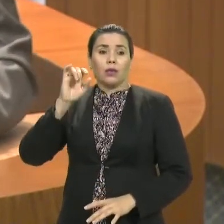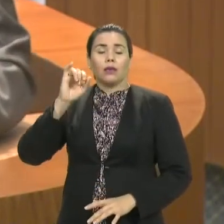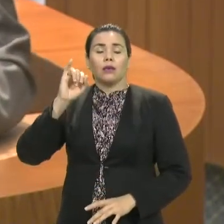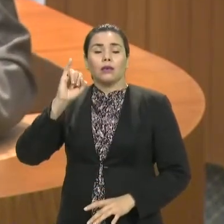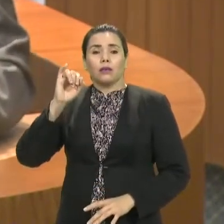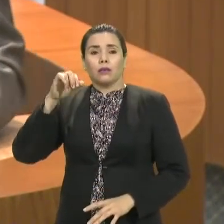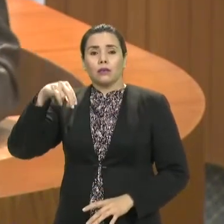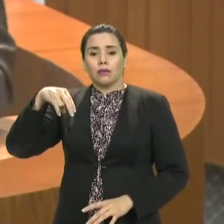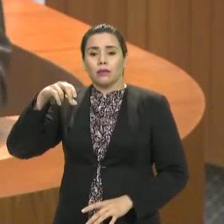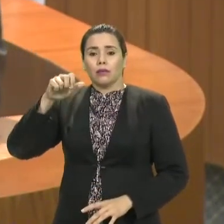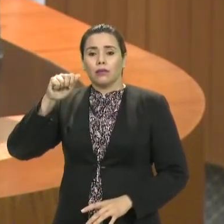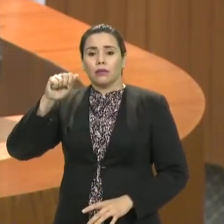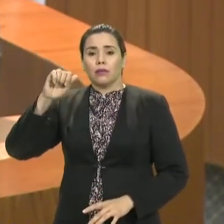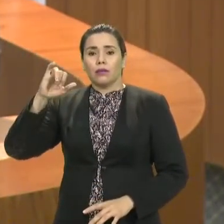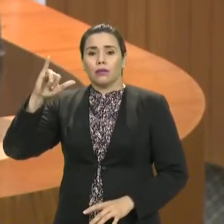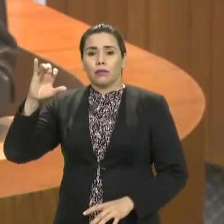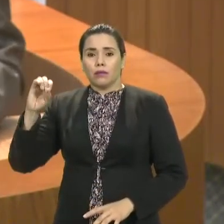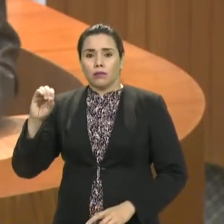Aqui.